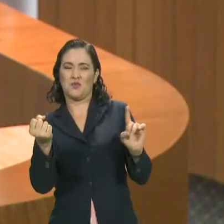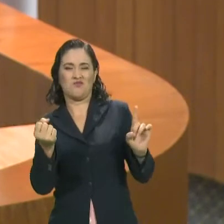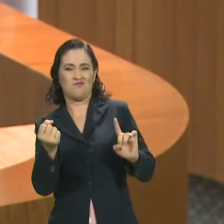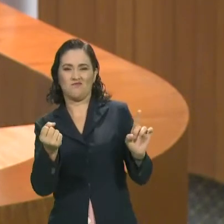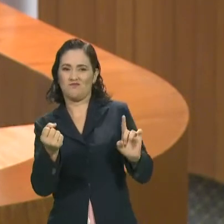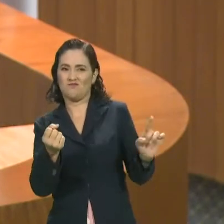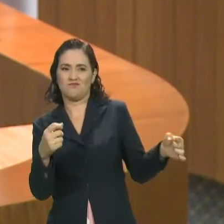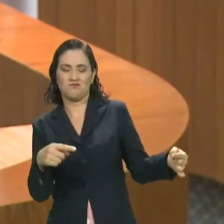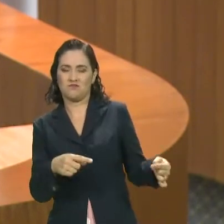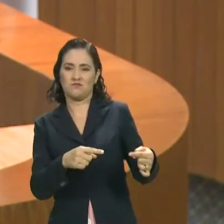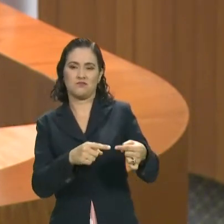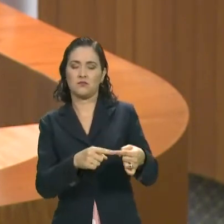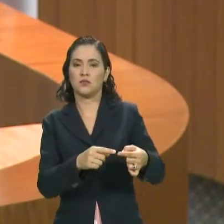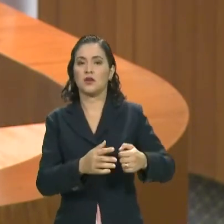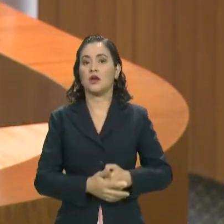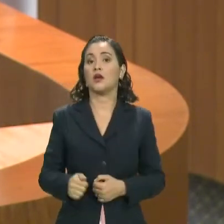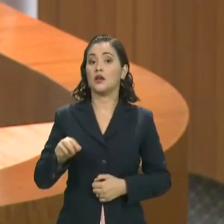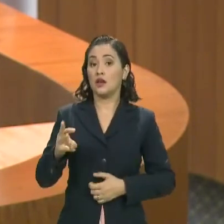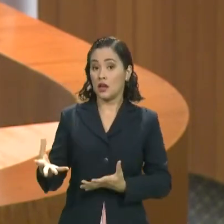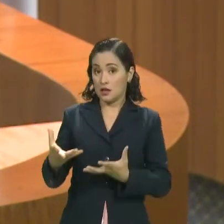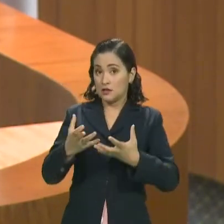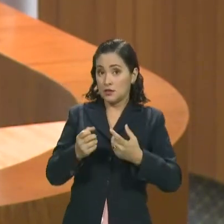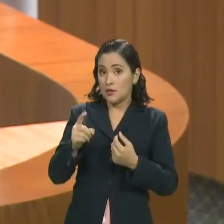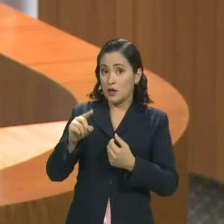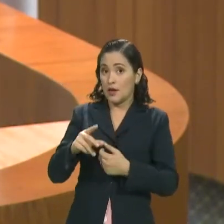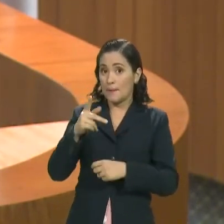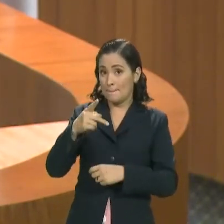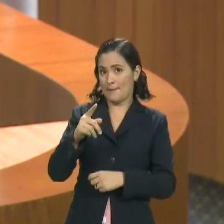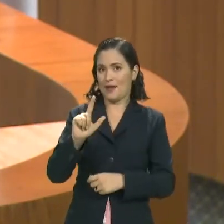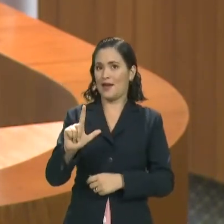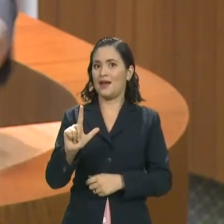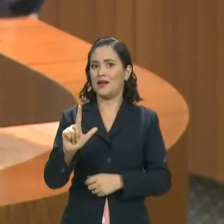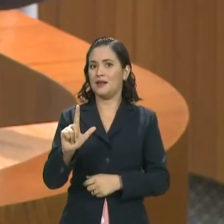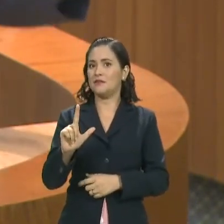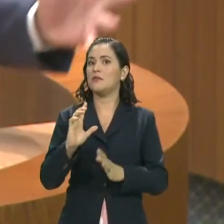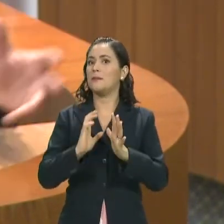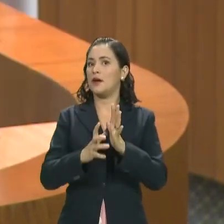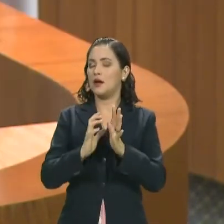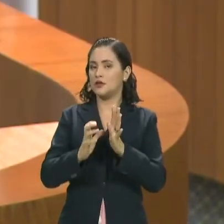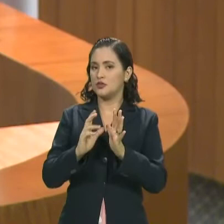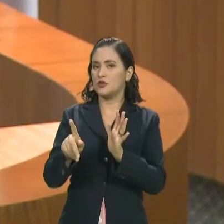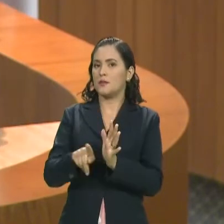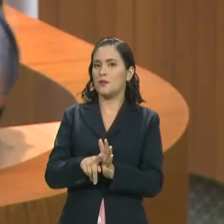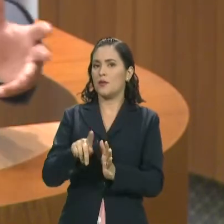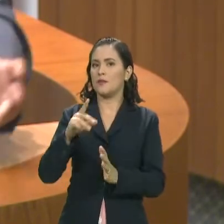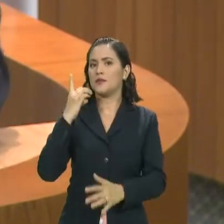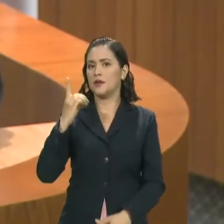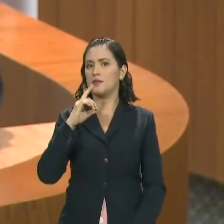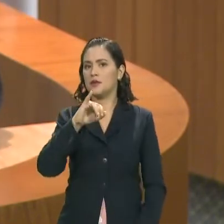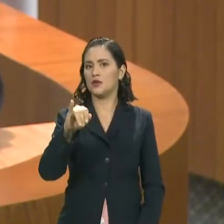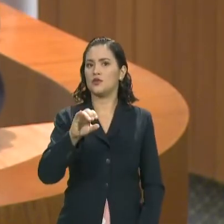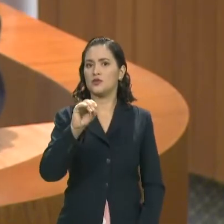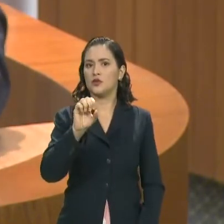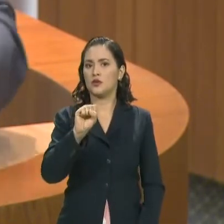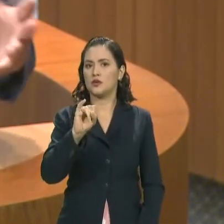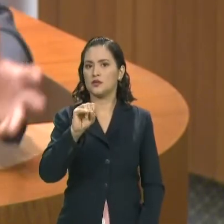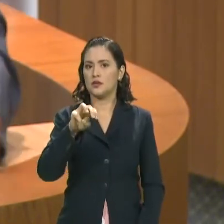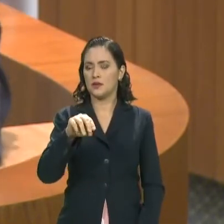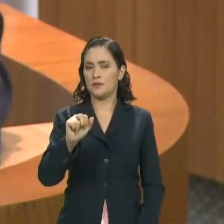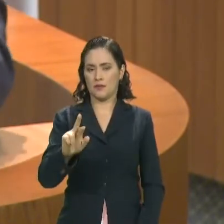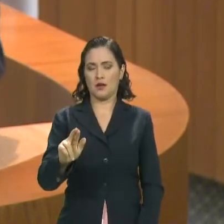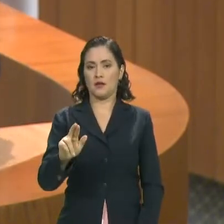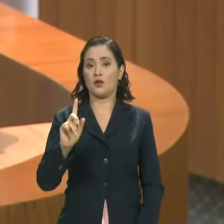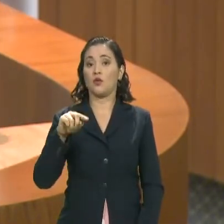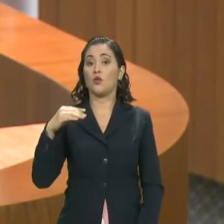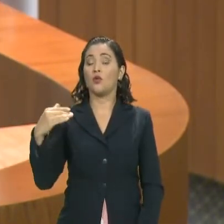pré-candidato ao governador Josimar Mareuzinho. E aqui, quando Vossa Excelência fala para a população do regimento desta casa, do